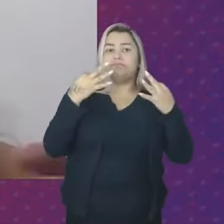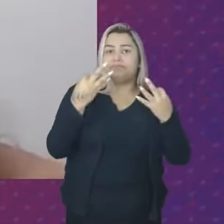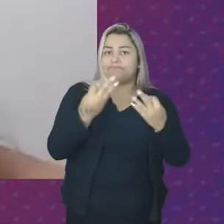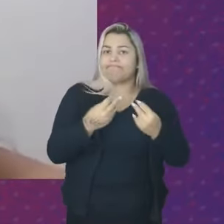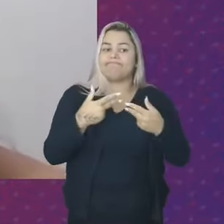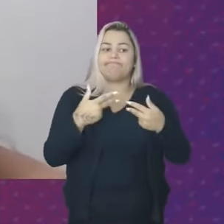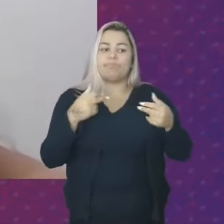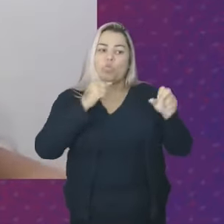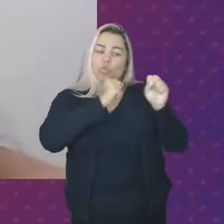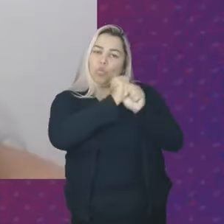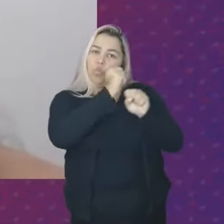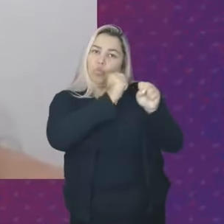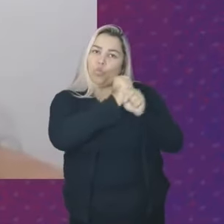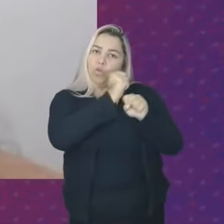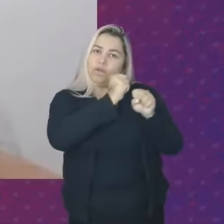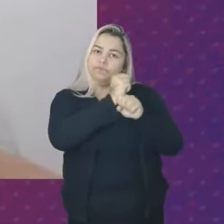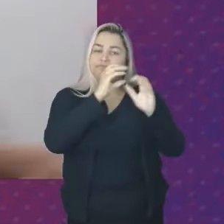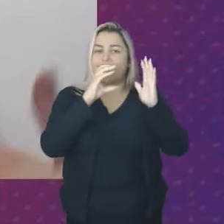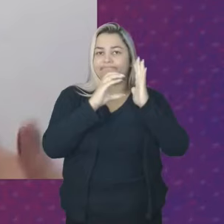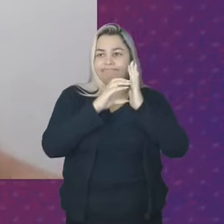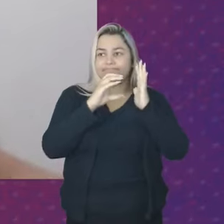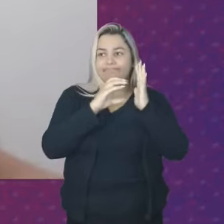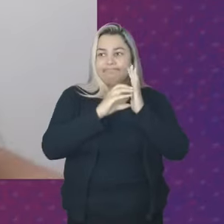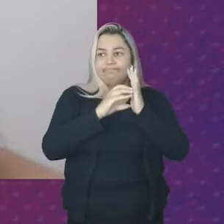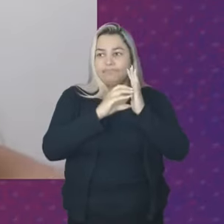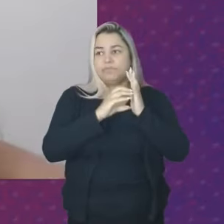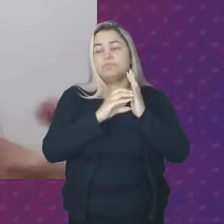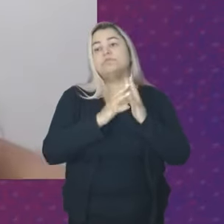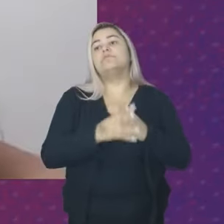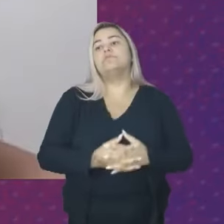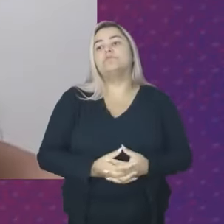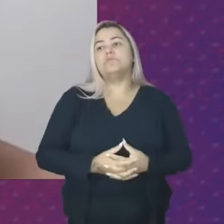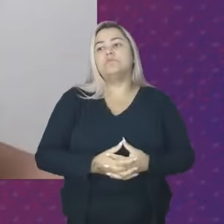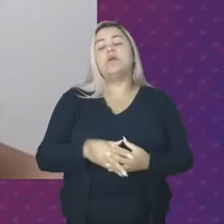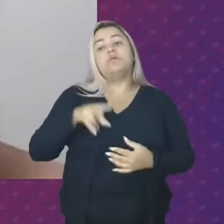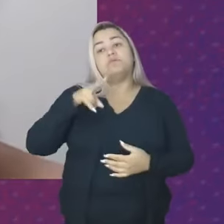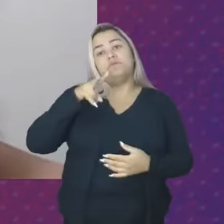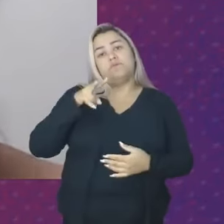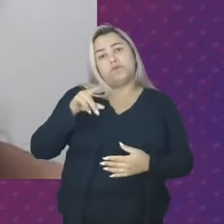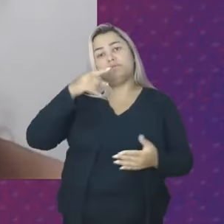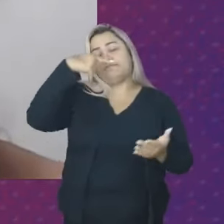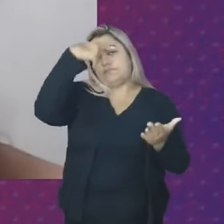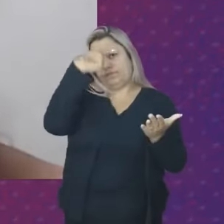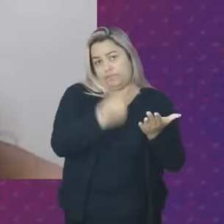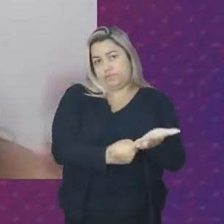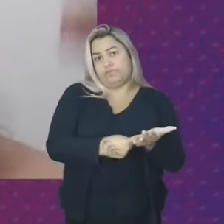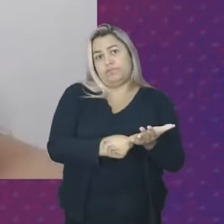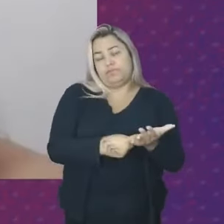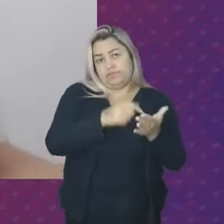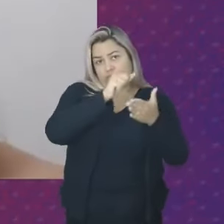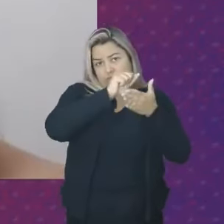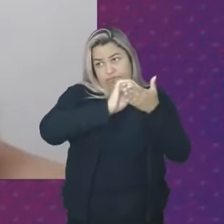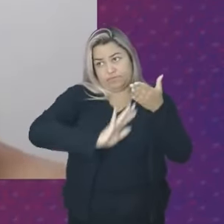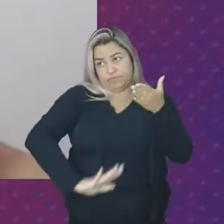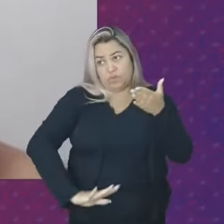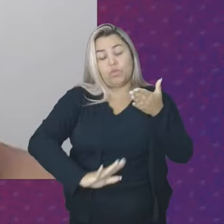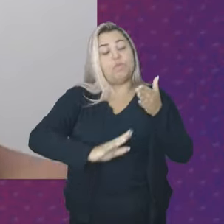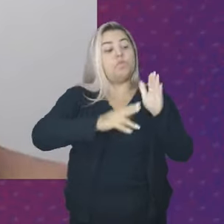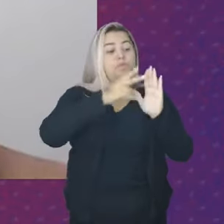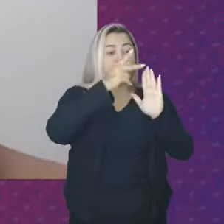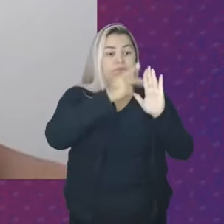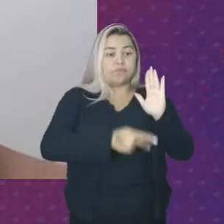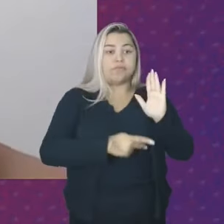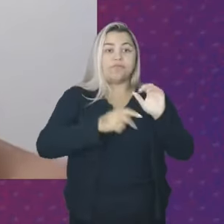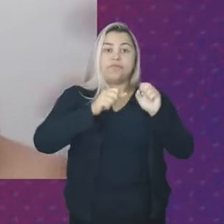de construção da candidatura, enquanto a candidata vai cumprir a tarefa de projetar